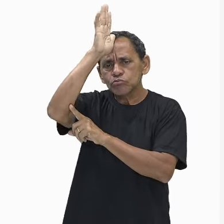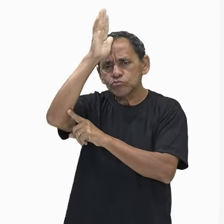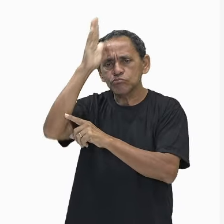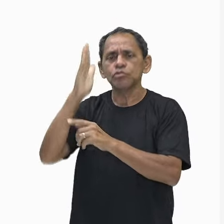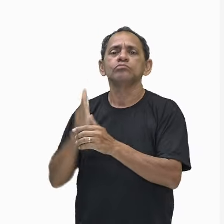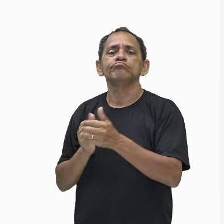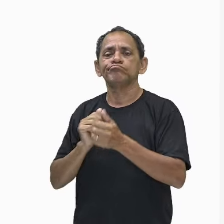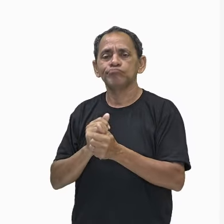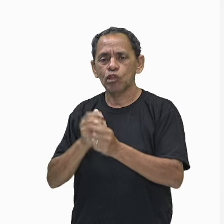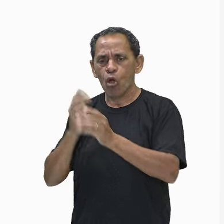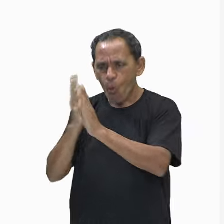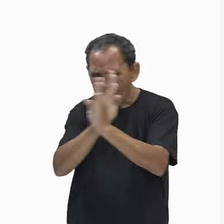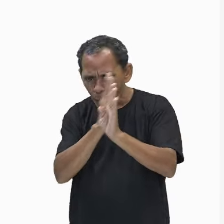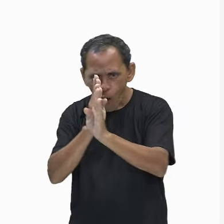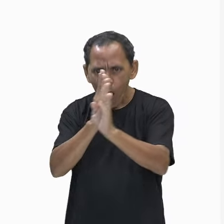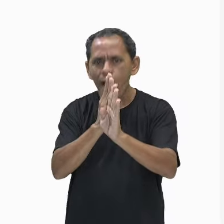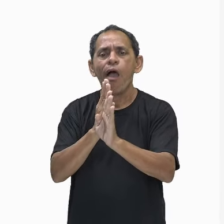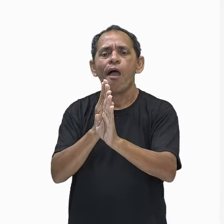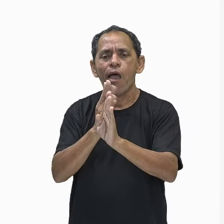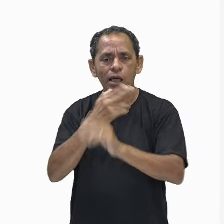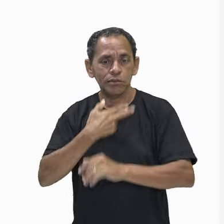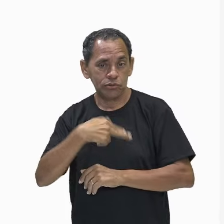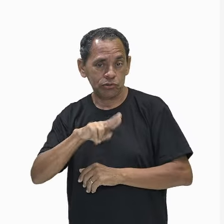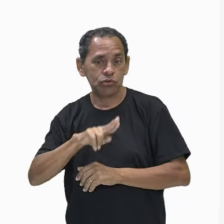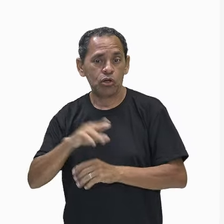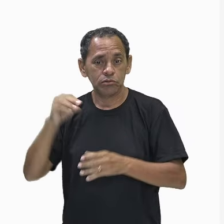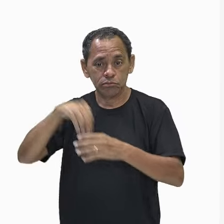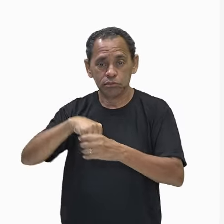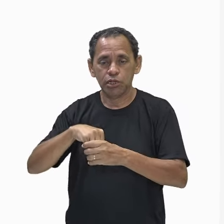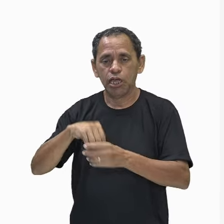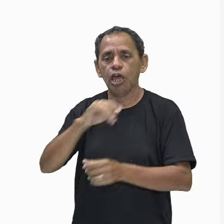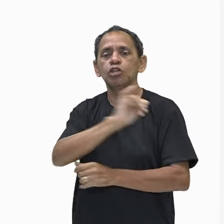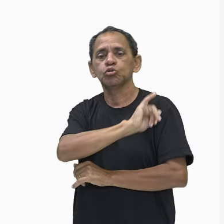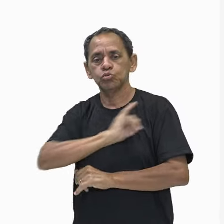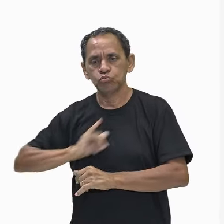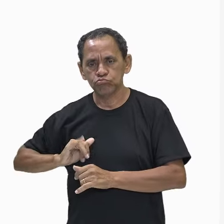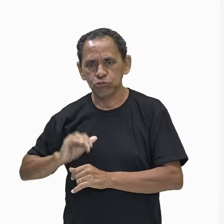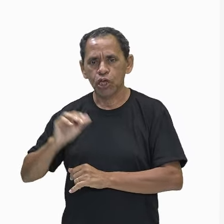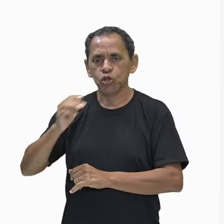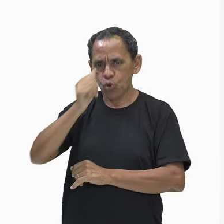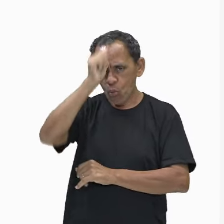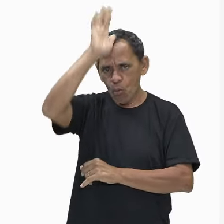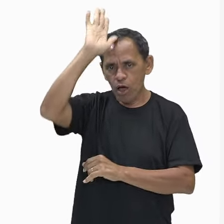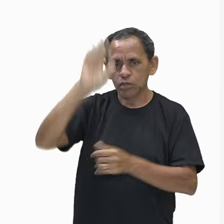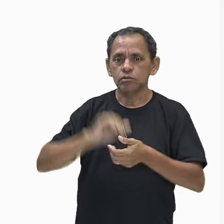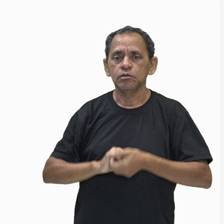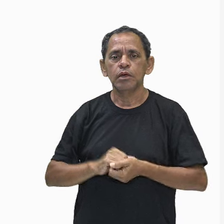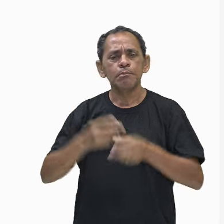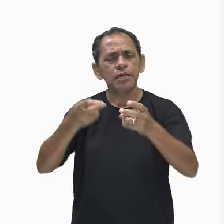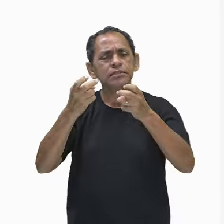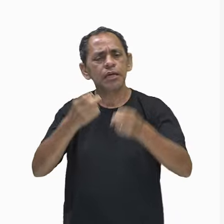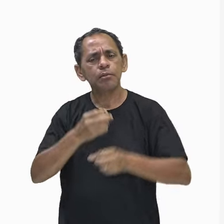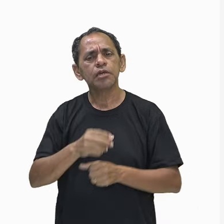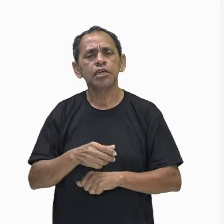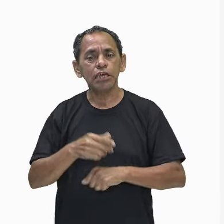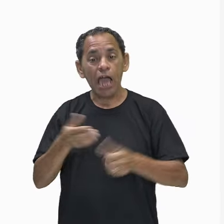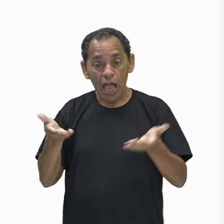perseguições religiosas no Império Romano? A gente está vendo que nesse momento, galerinha, os romanos